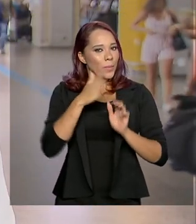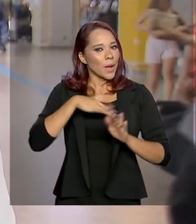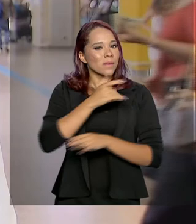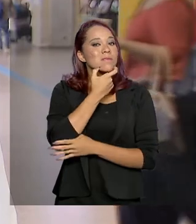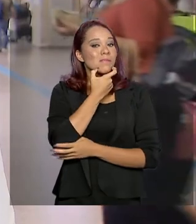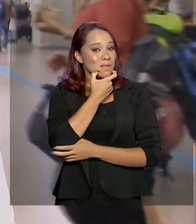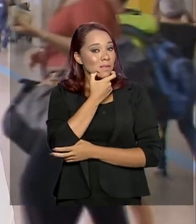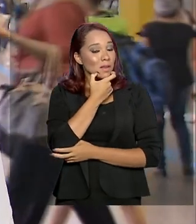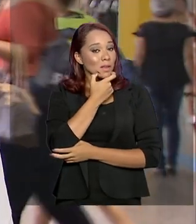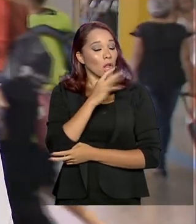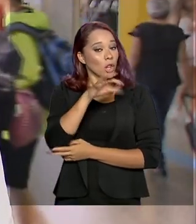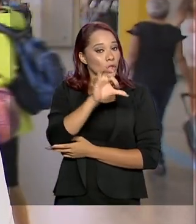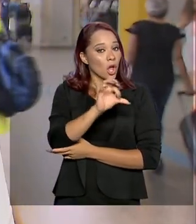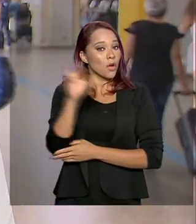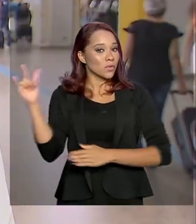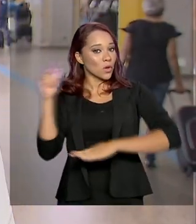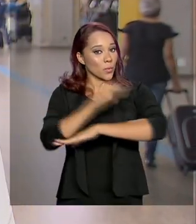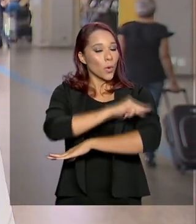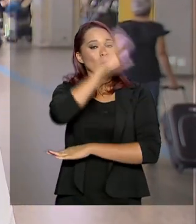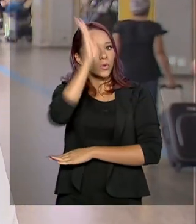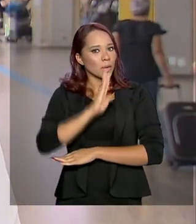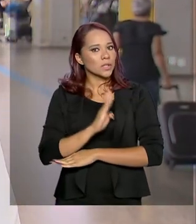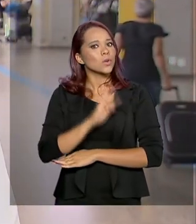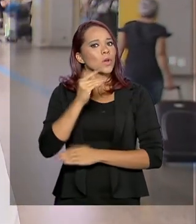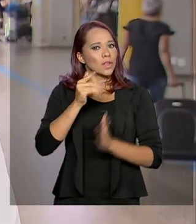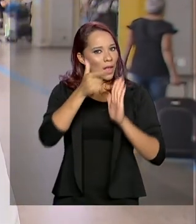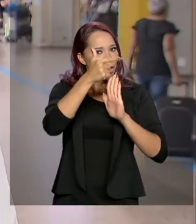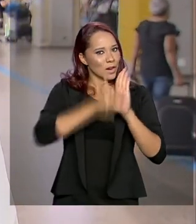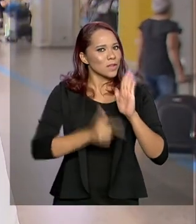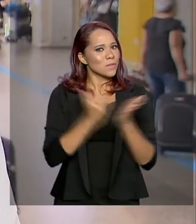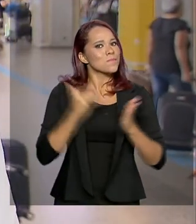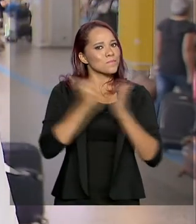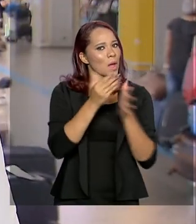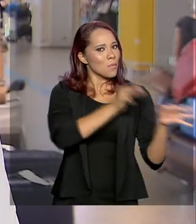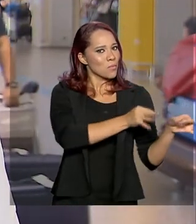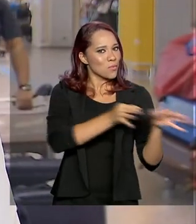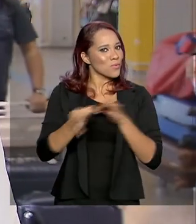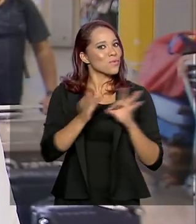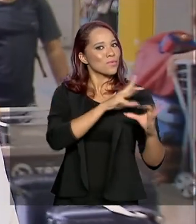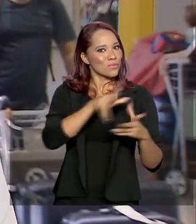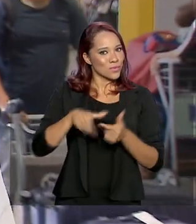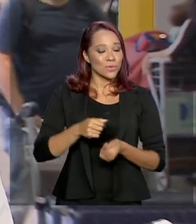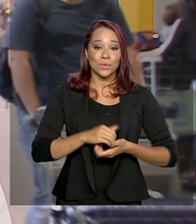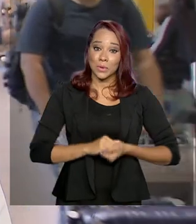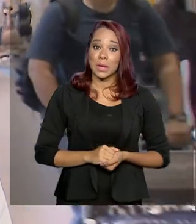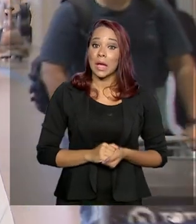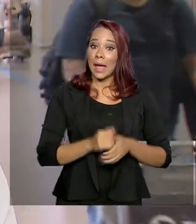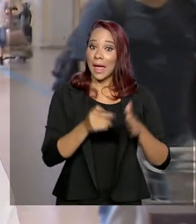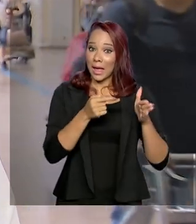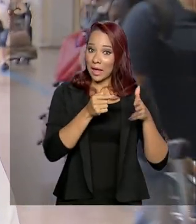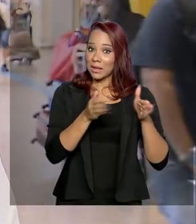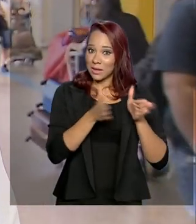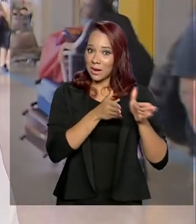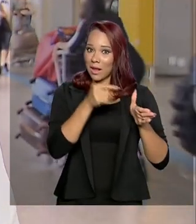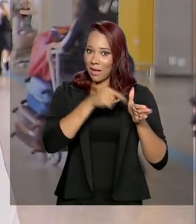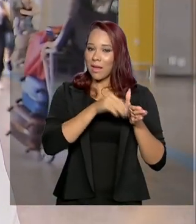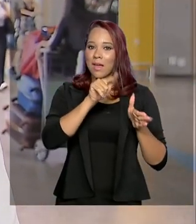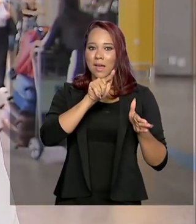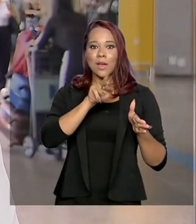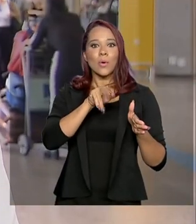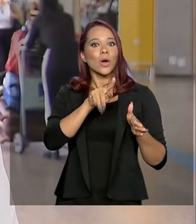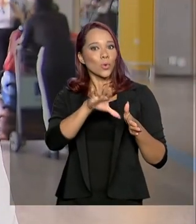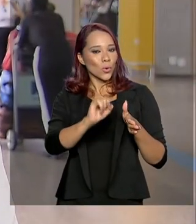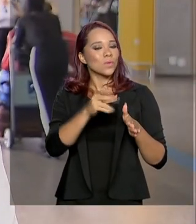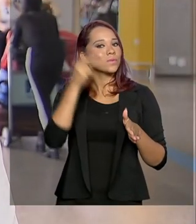britânica, nove aeroportos brasileiros estão na lista dos mais pontuais do mundo. Entre eles, o aeroporto de Guarulhos,